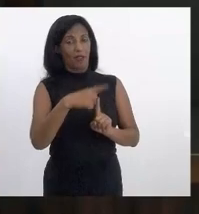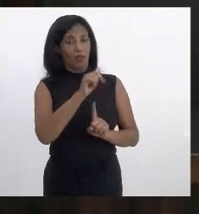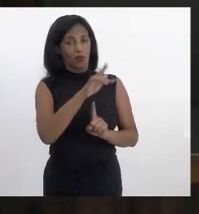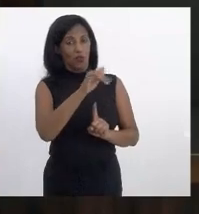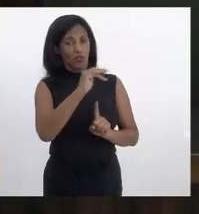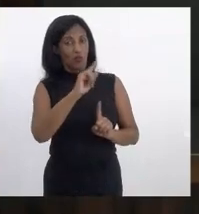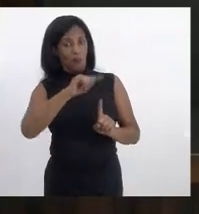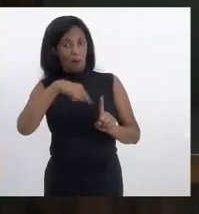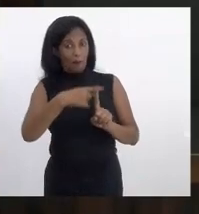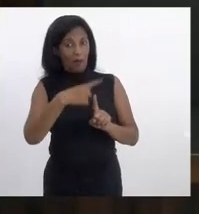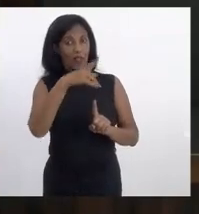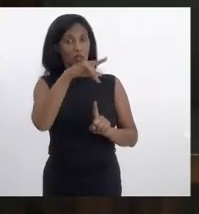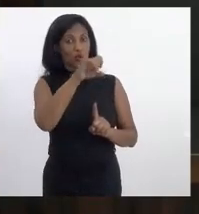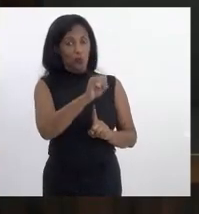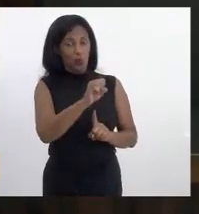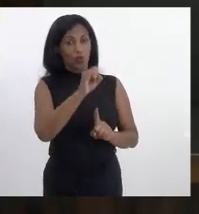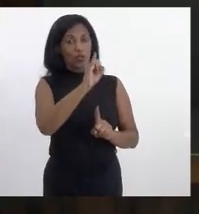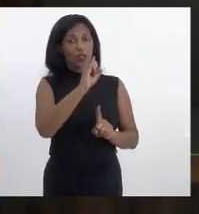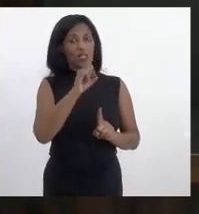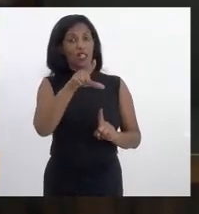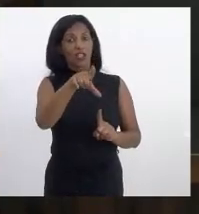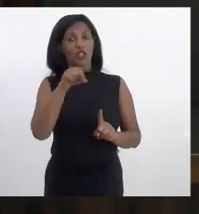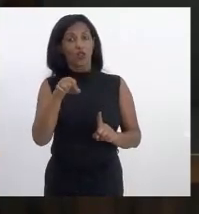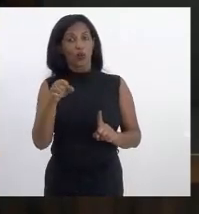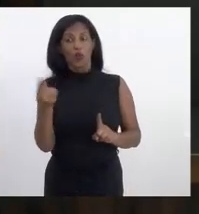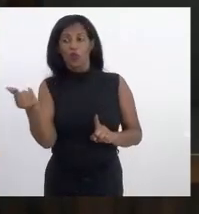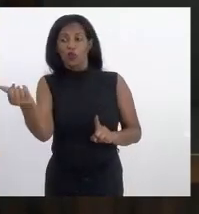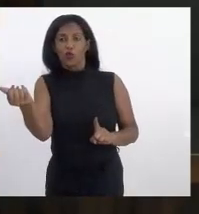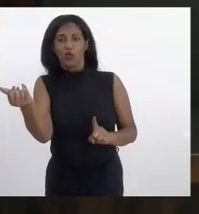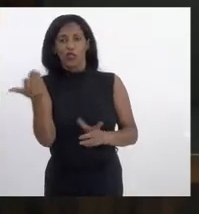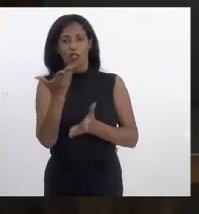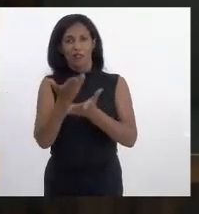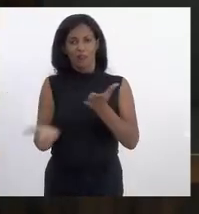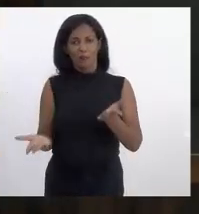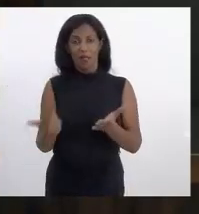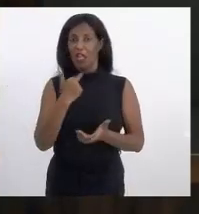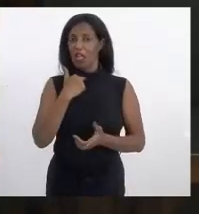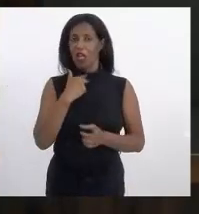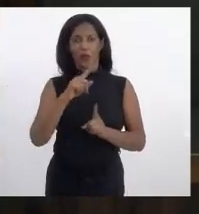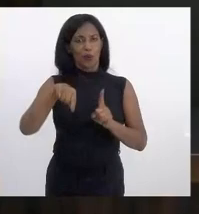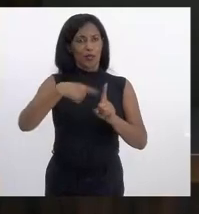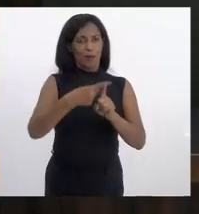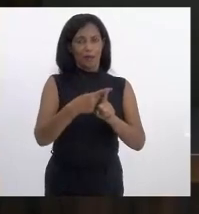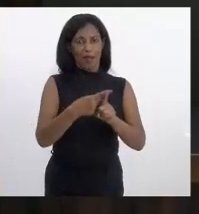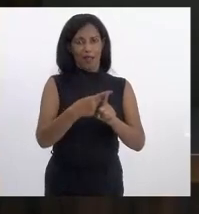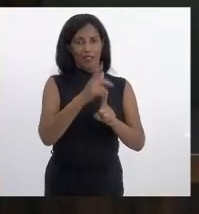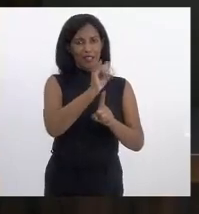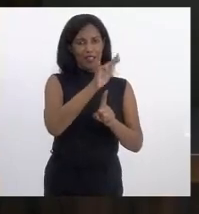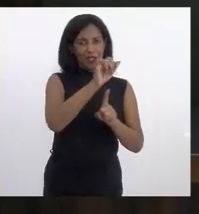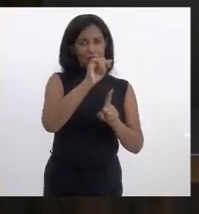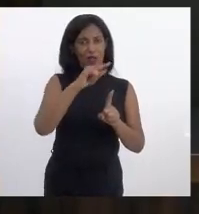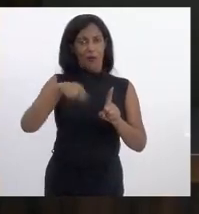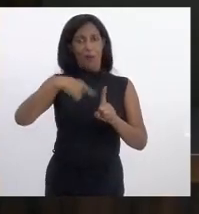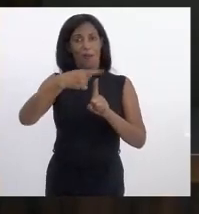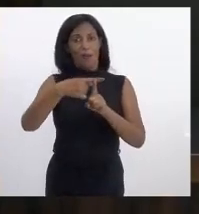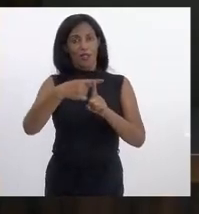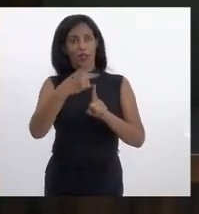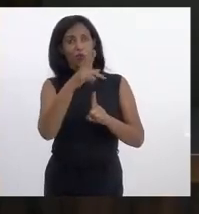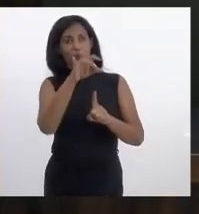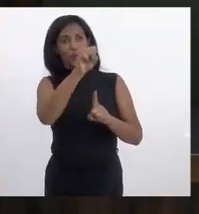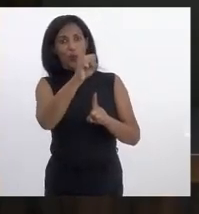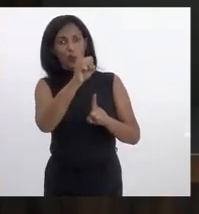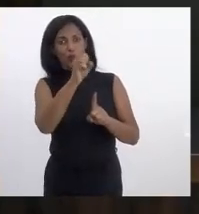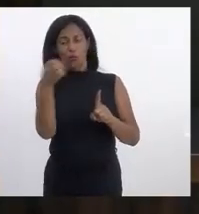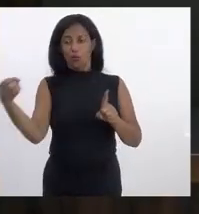o posto acima se ele optar pela grande vai perder porque não pode ter adicional de inatividade posto as imigran